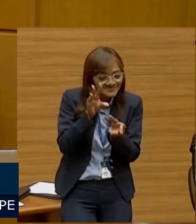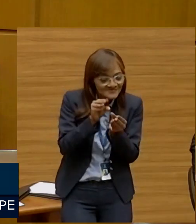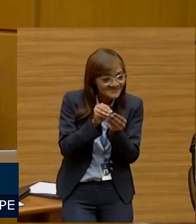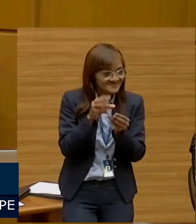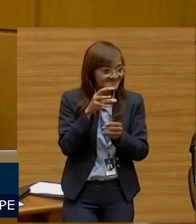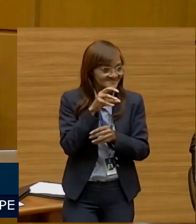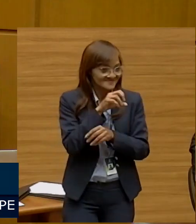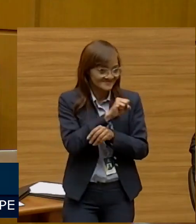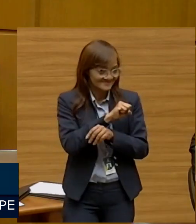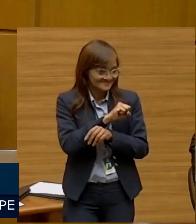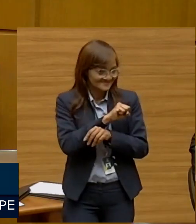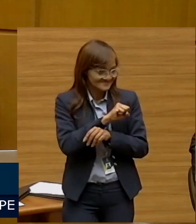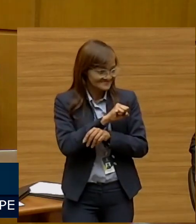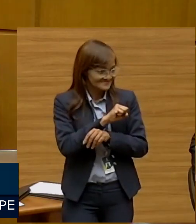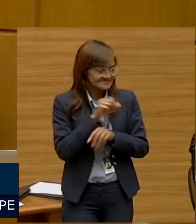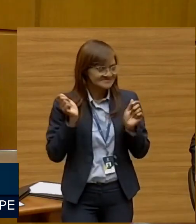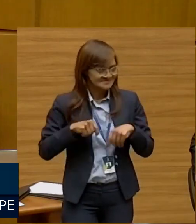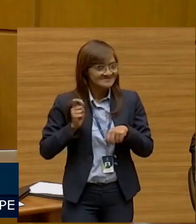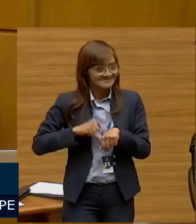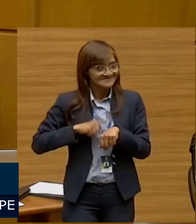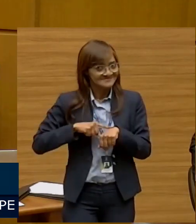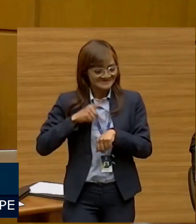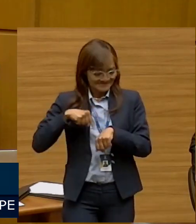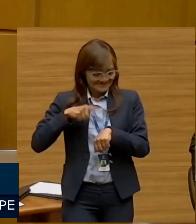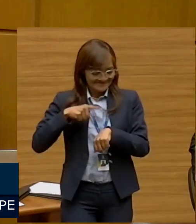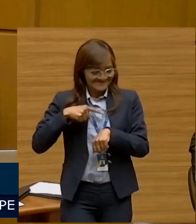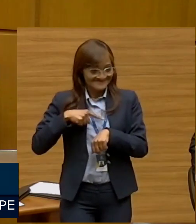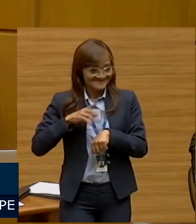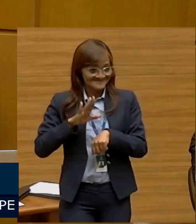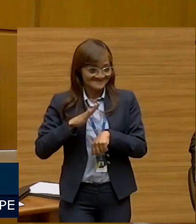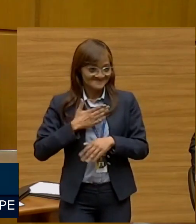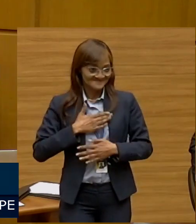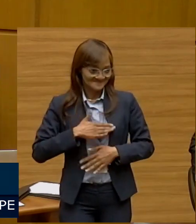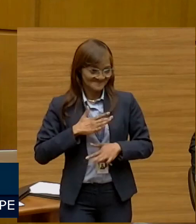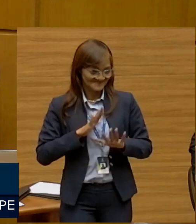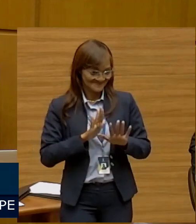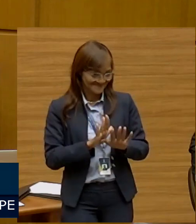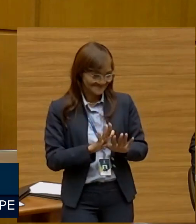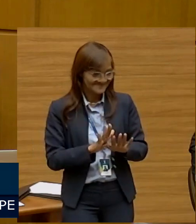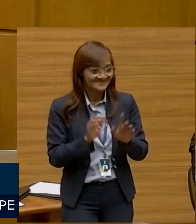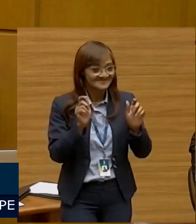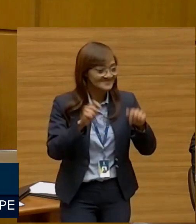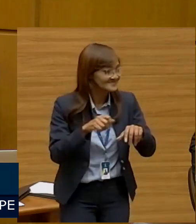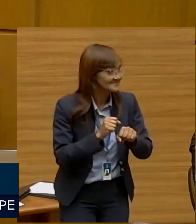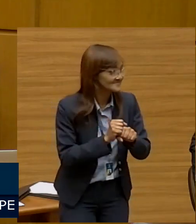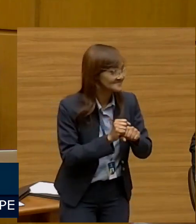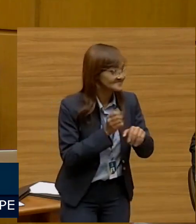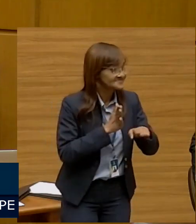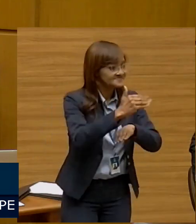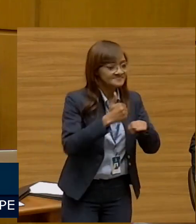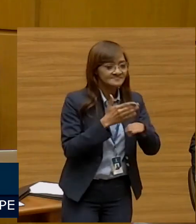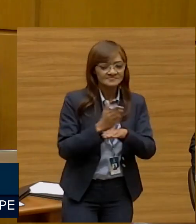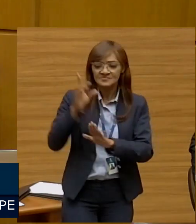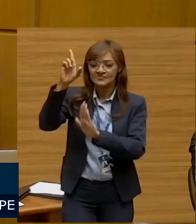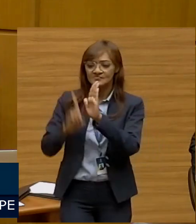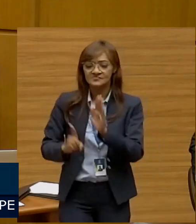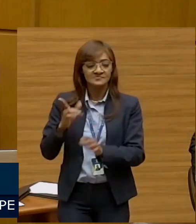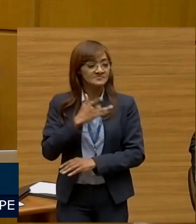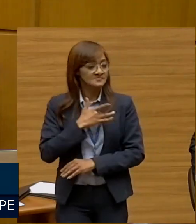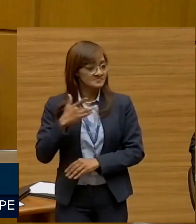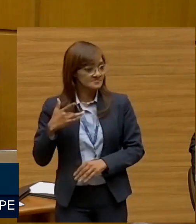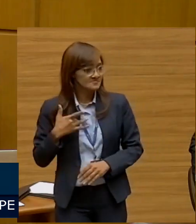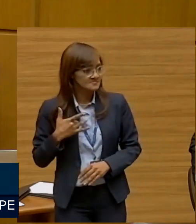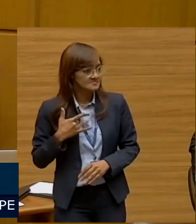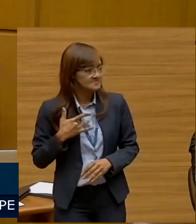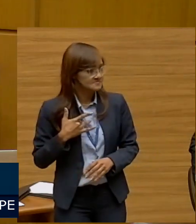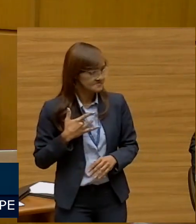mas tomara que o tempo ainda dê para trazer um pouco, né? Acessibilidade, o direito à saúde, né? É um